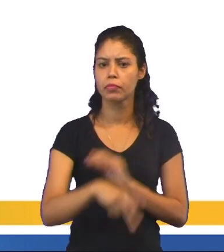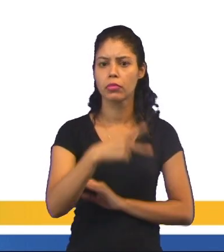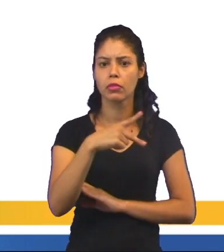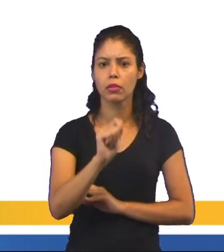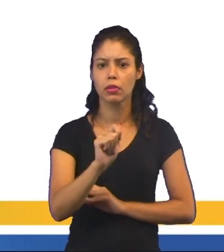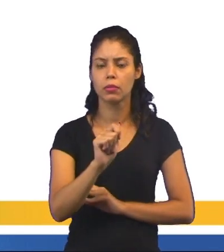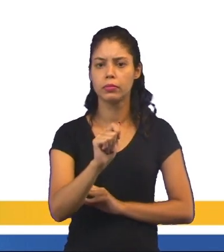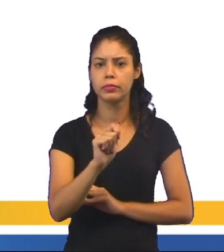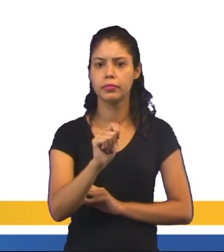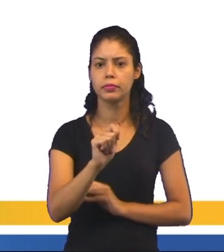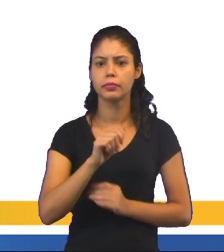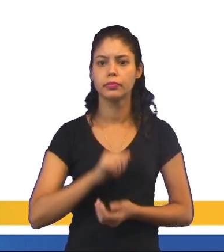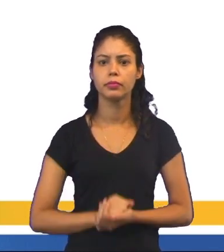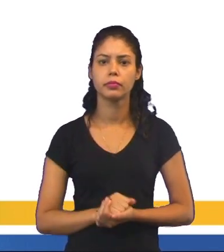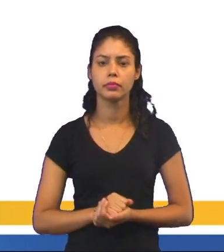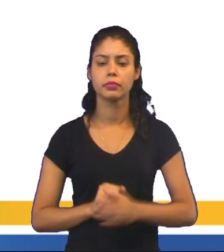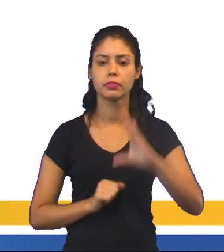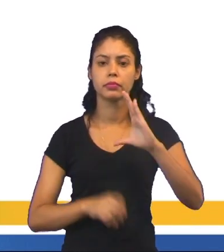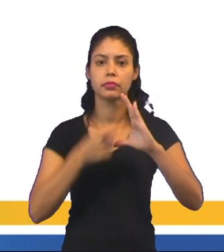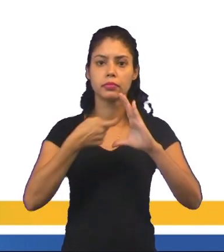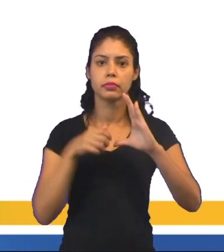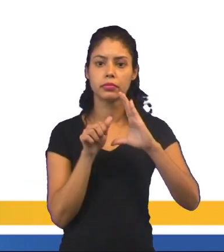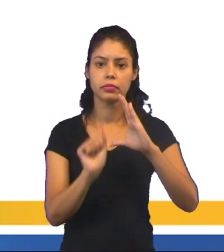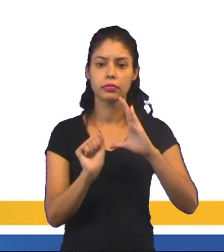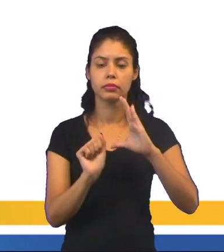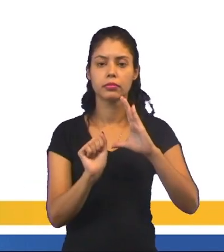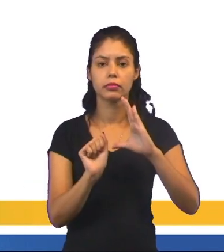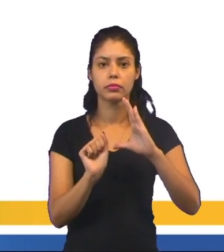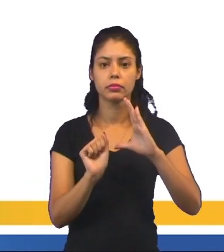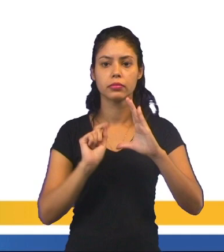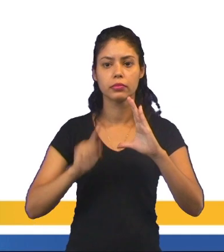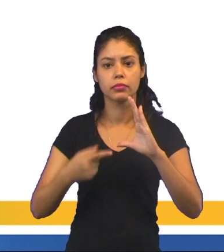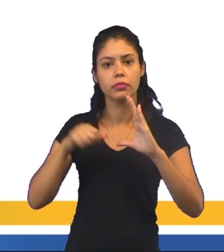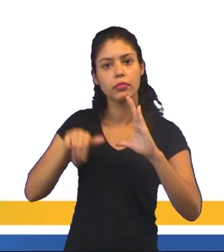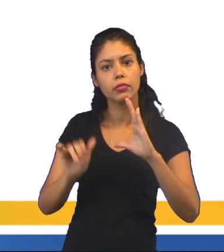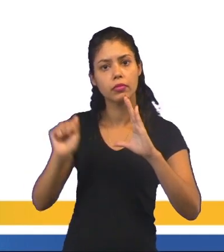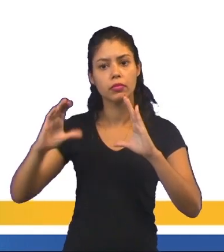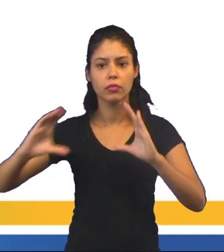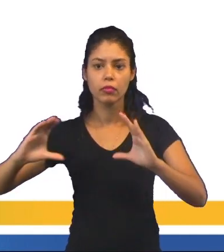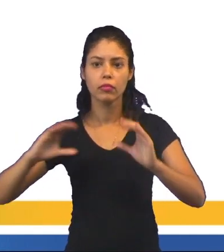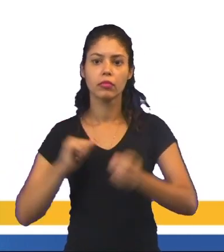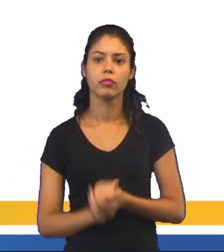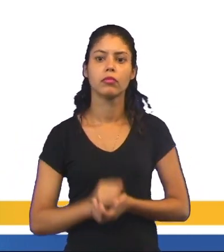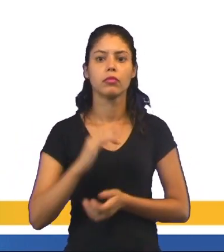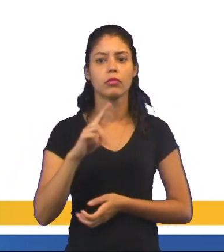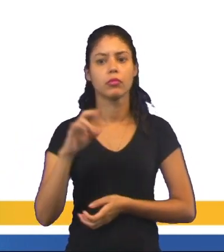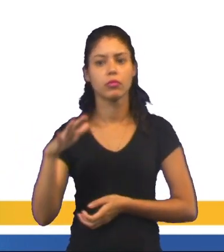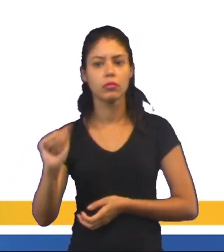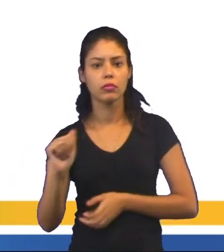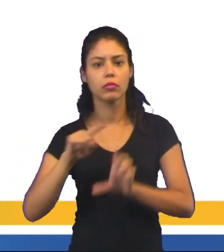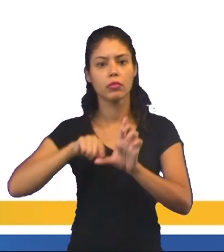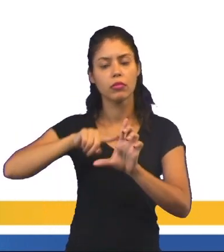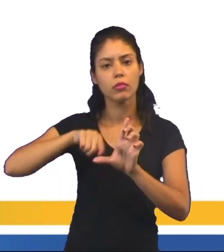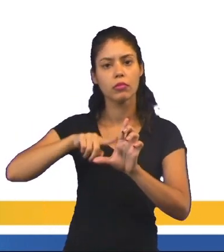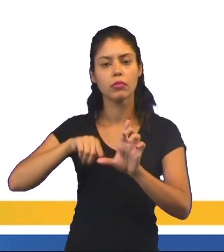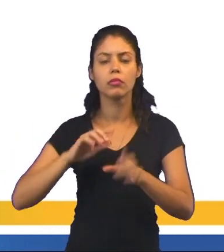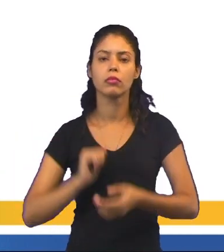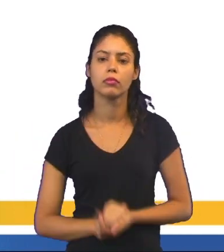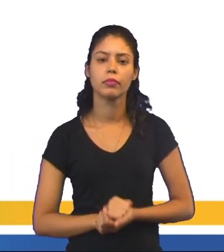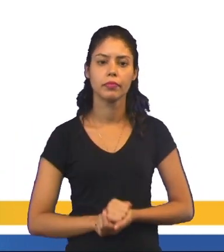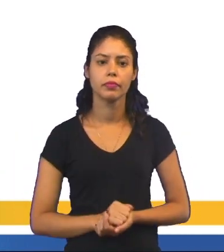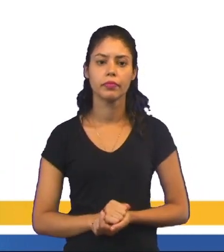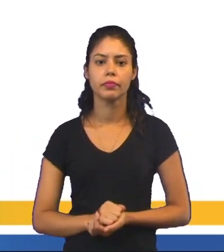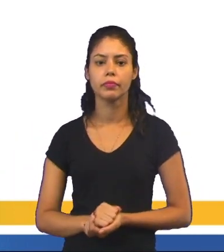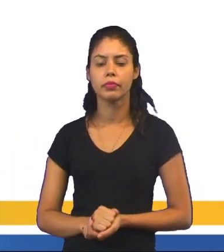considerar um ponto pedir ar vai ser cheia de ar e o som de ar que a gente pode Mostra